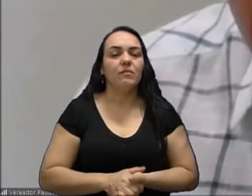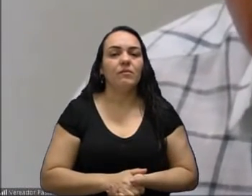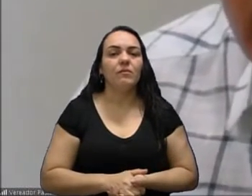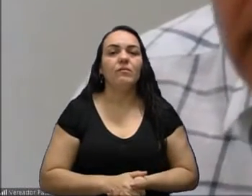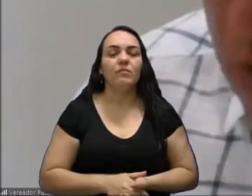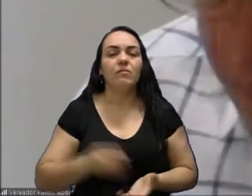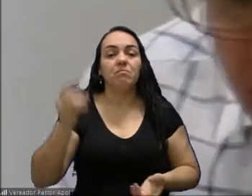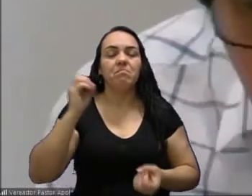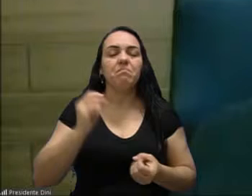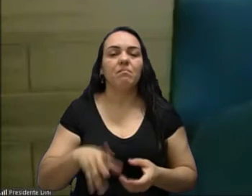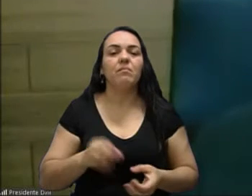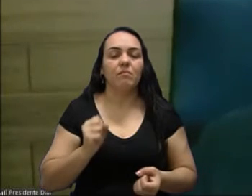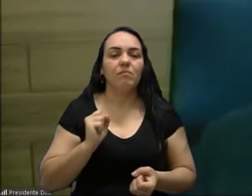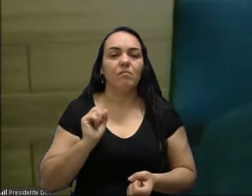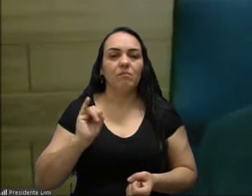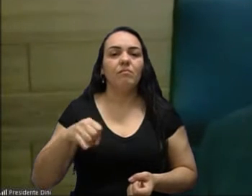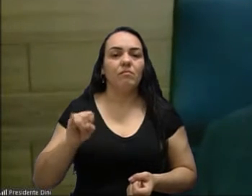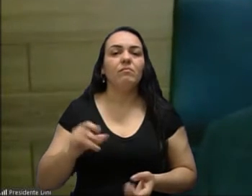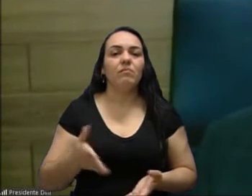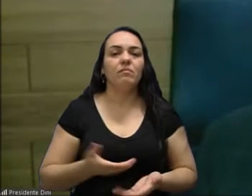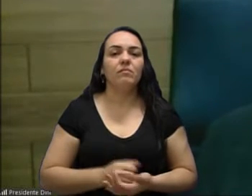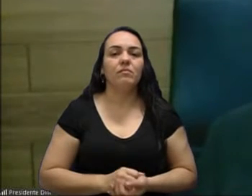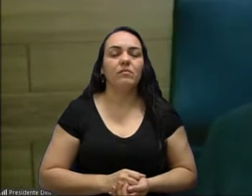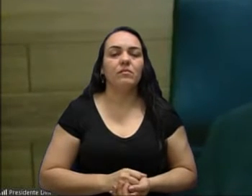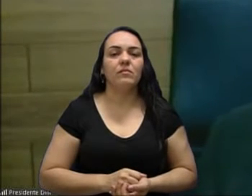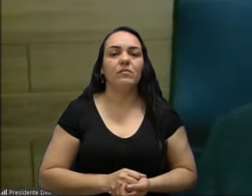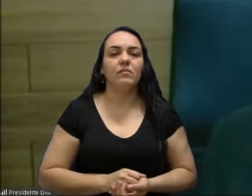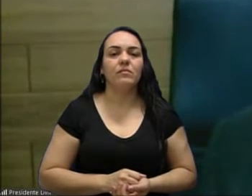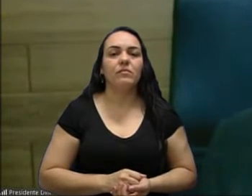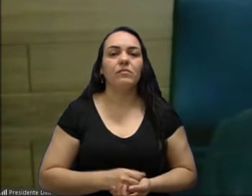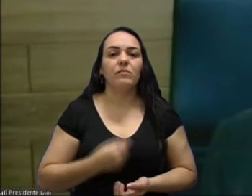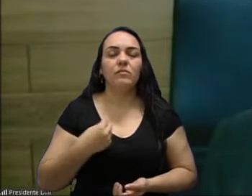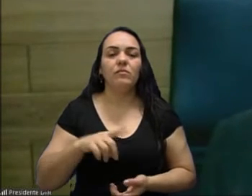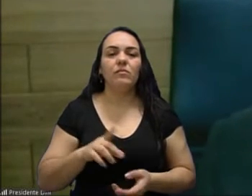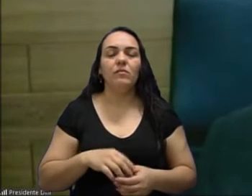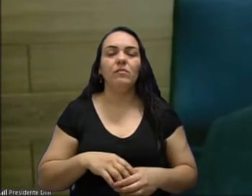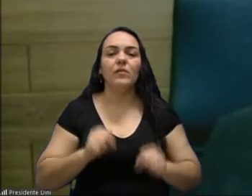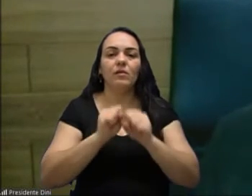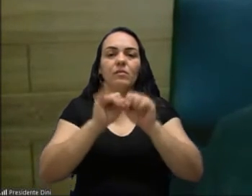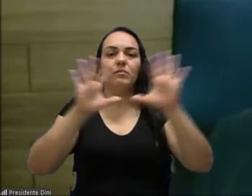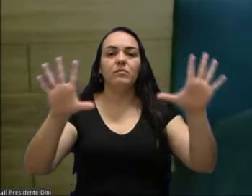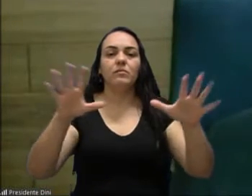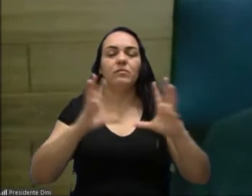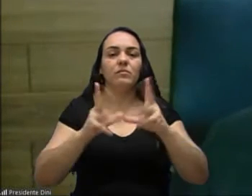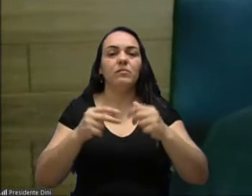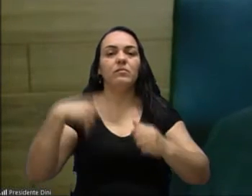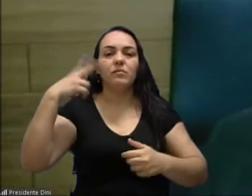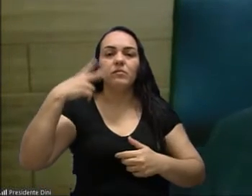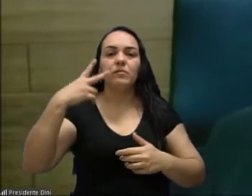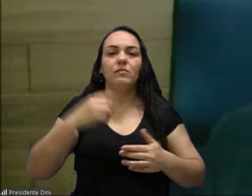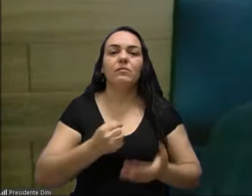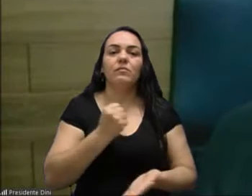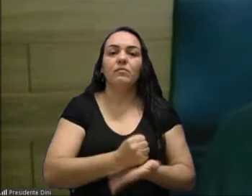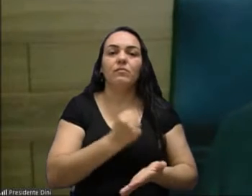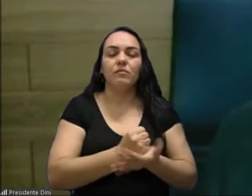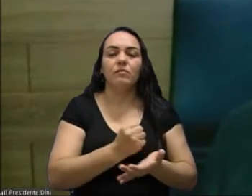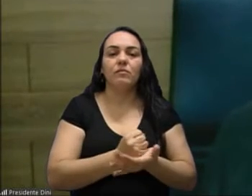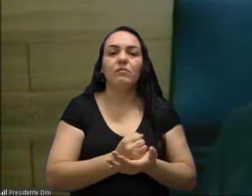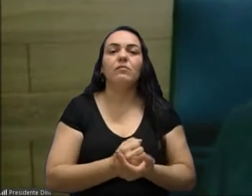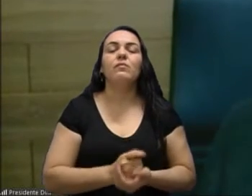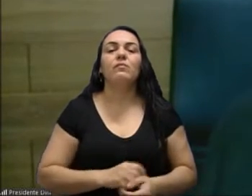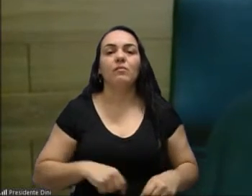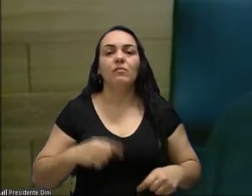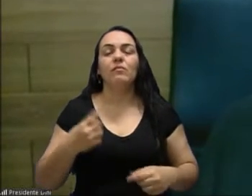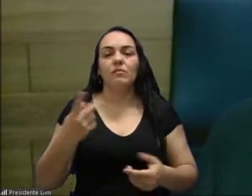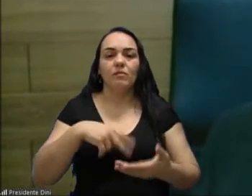então tá então o senhor deixa público para todos os vereadores essa documentação para que a gente